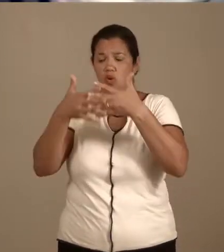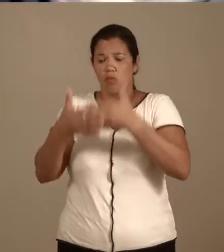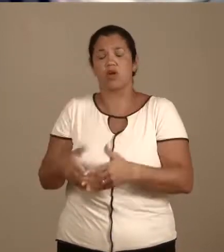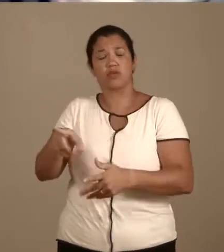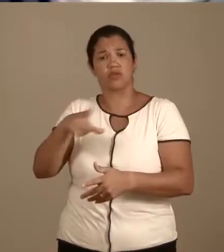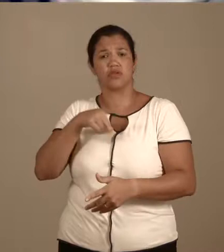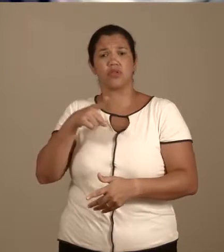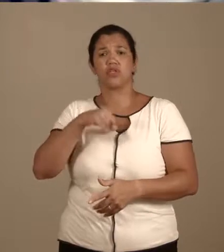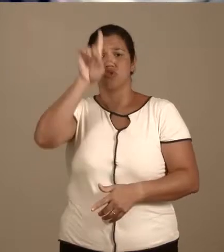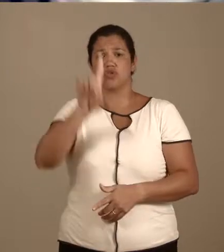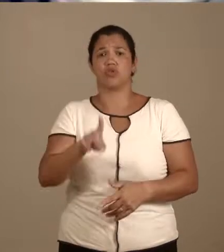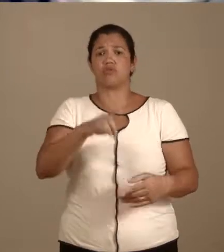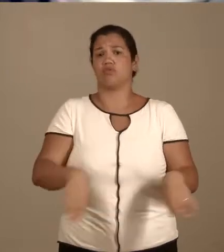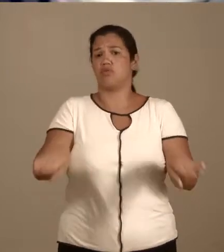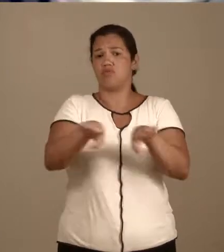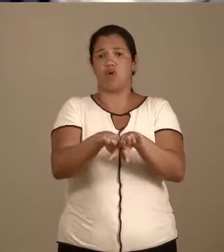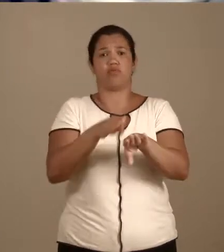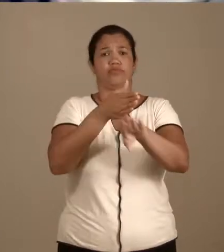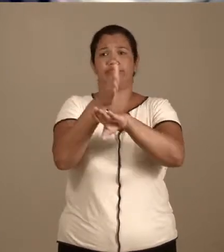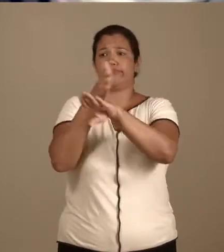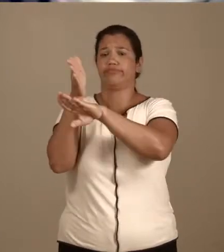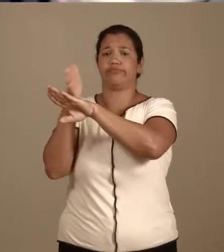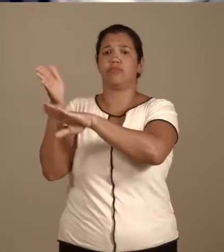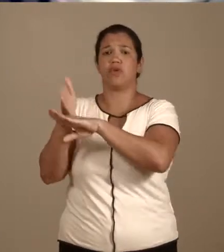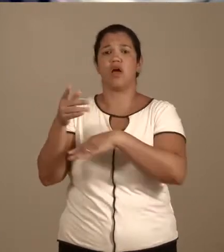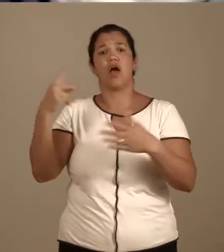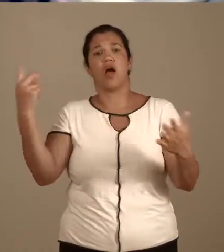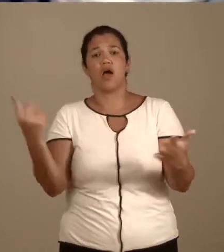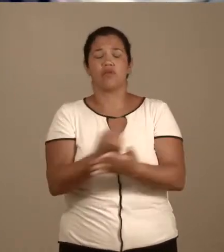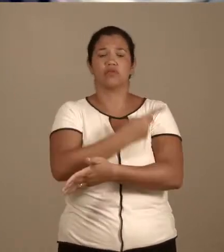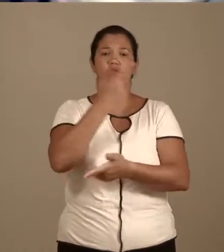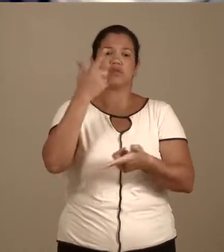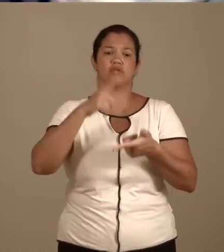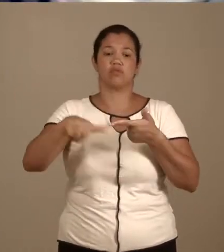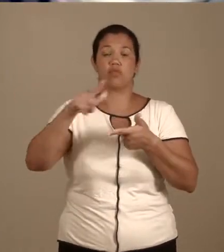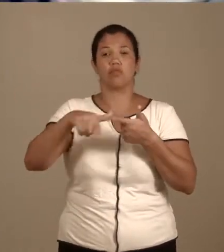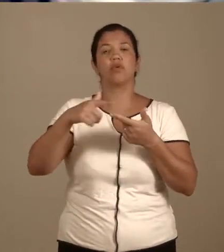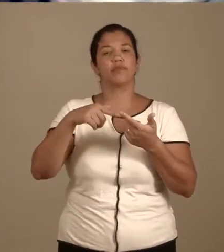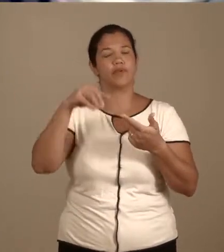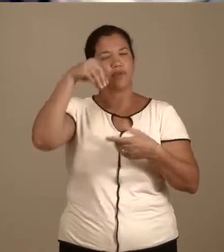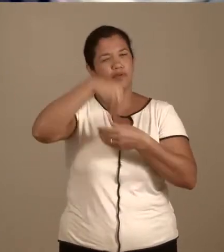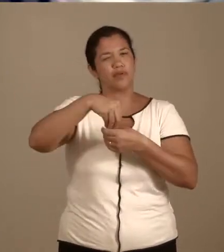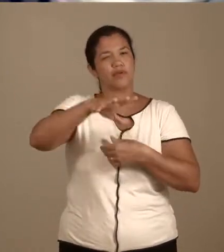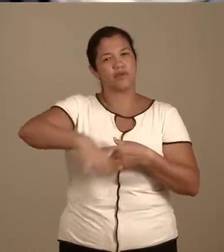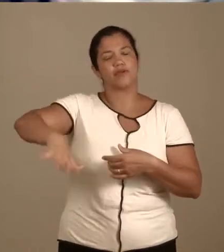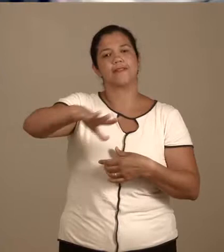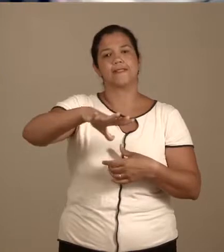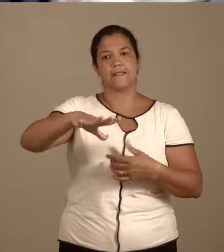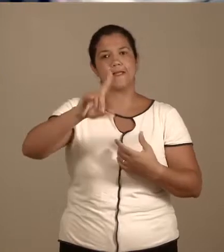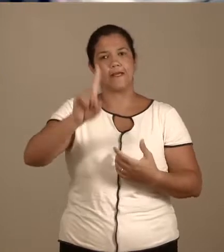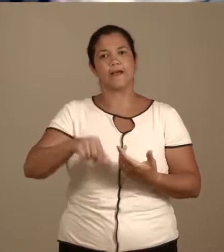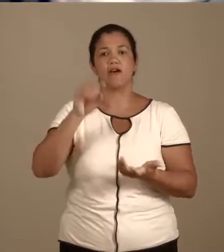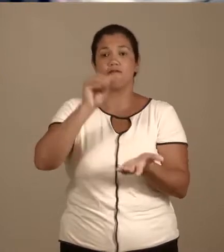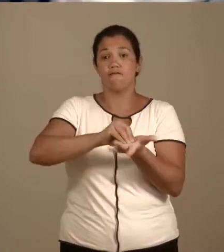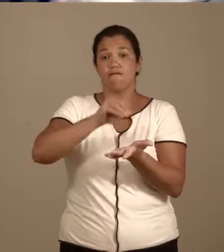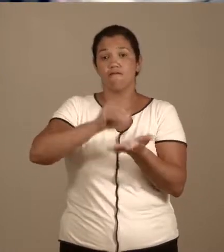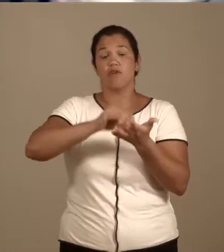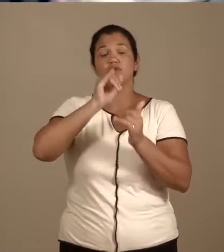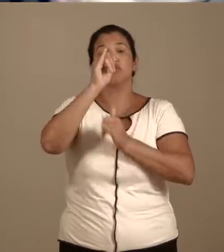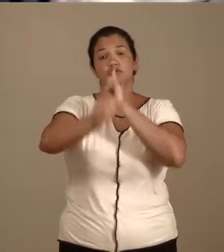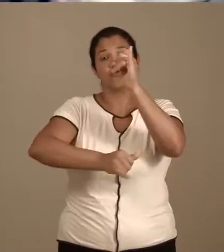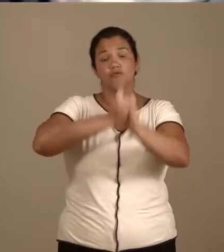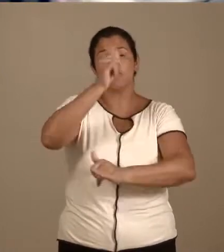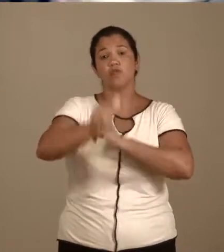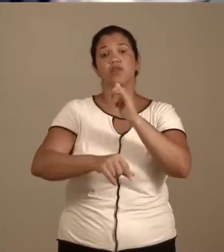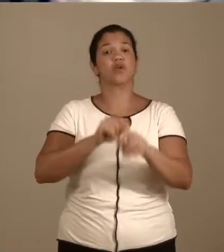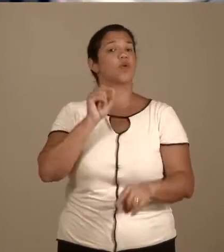têm o mesmo direito de chegar lá. Acontece um problema um pouquinho grave na nossa área, que é a falta de